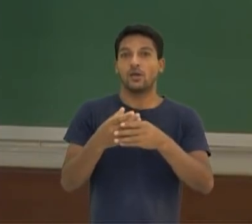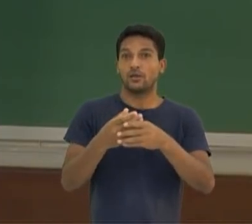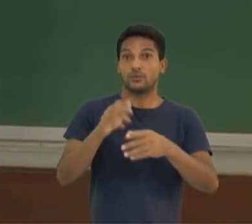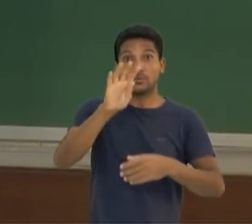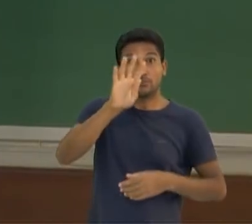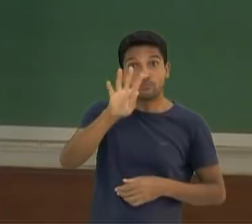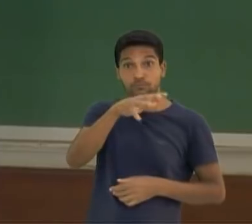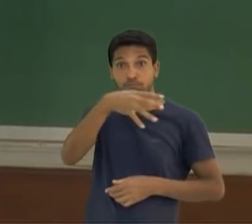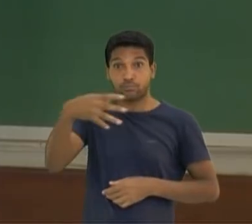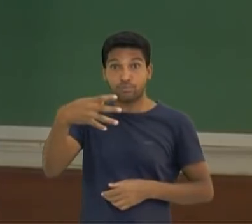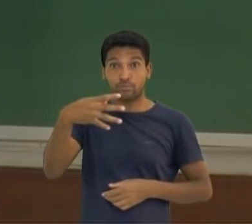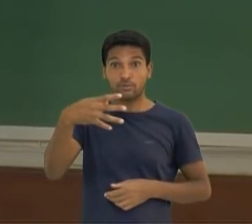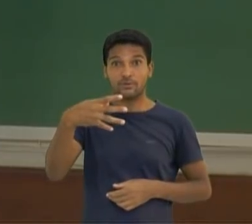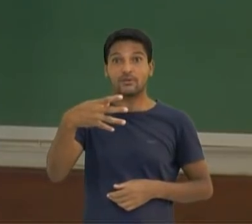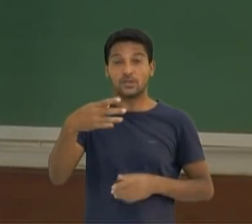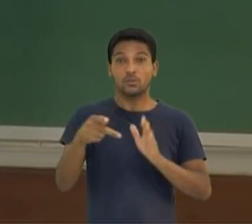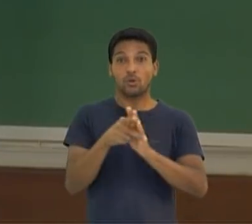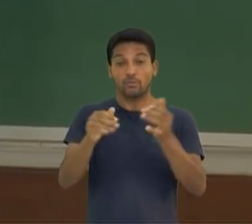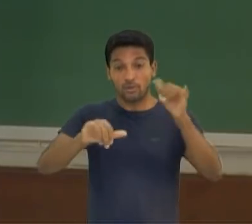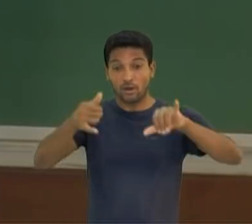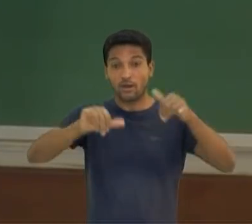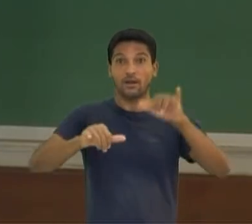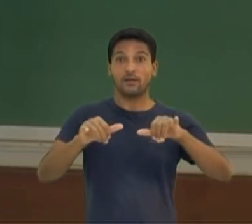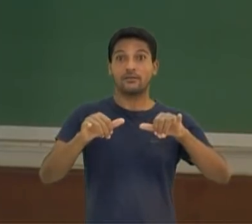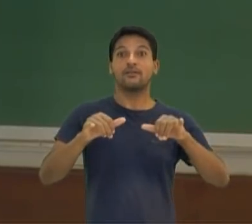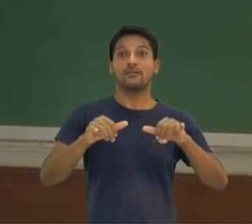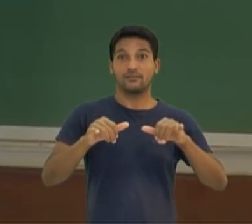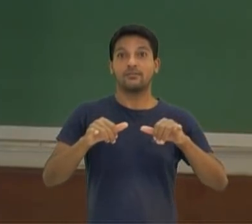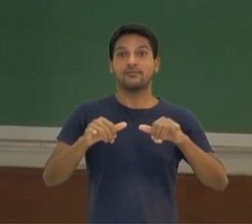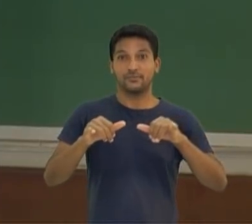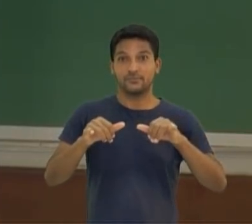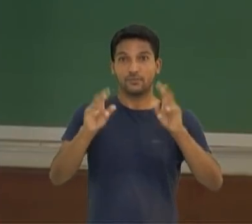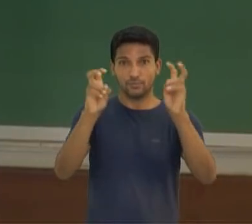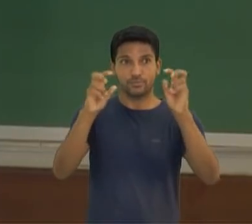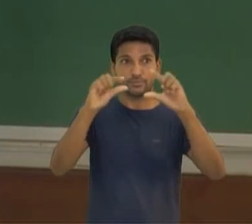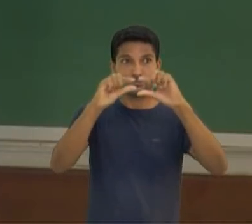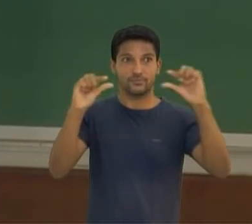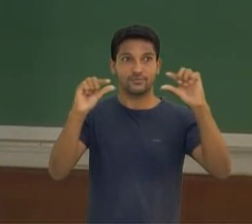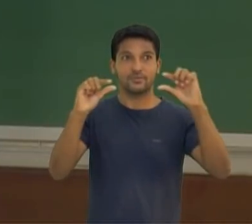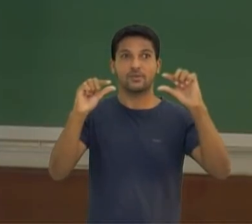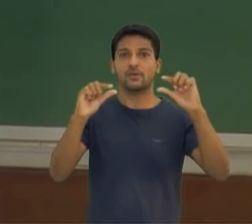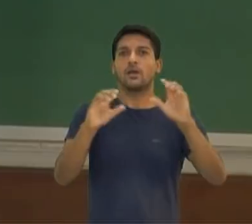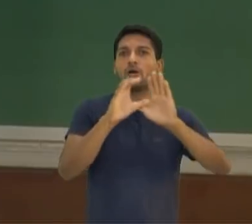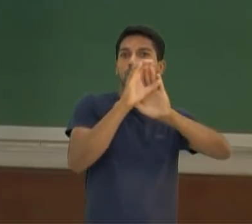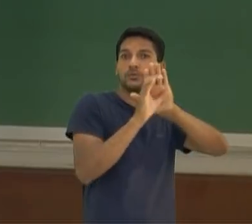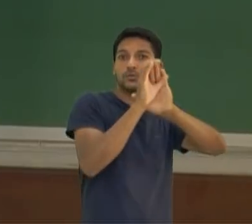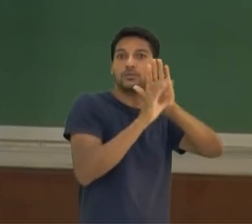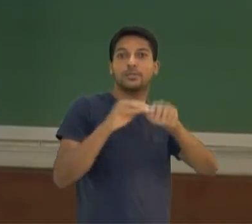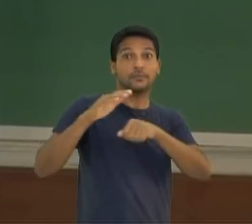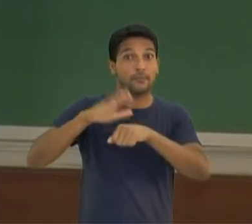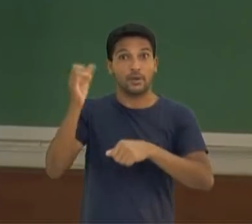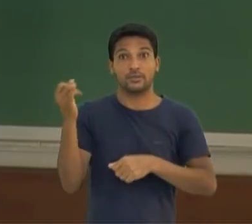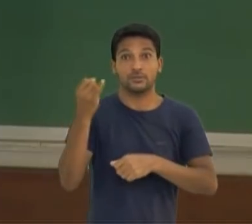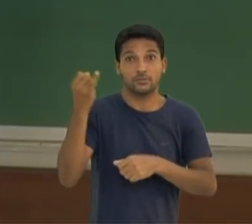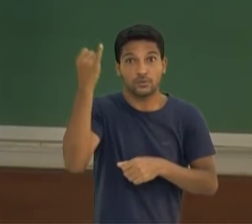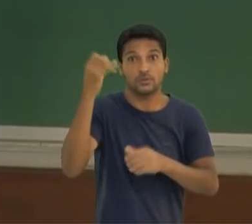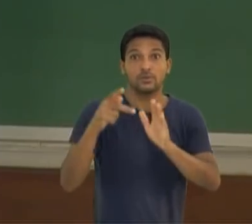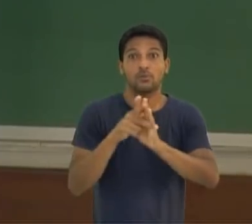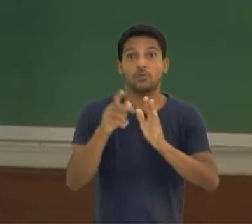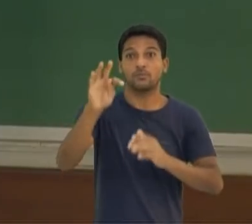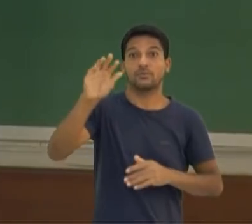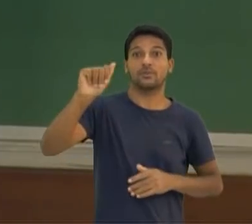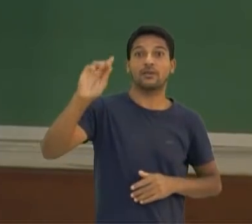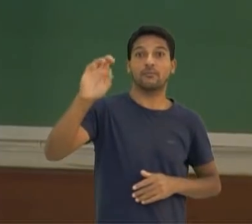classificação periódica dos elementos. Vamos pegar os conceitos mais importantes da tabela periódica. Por